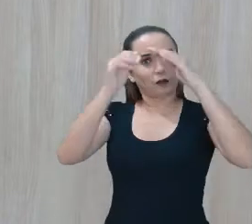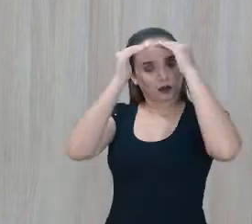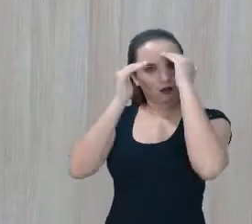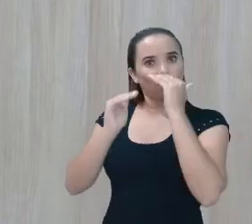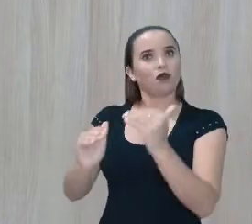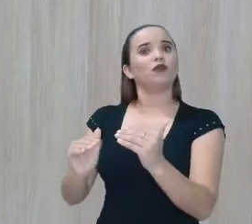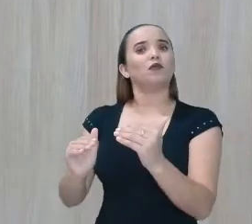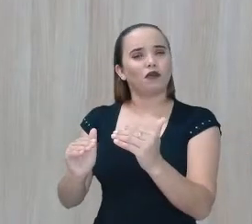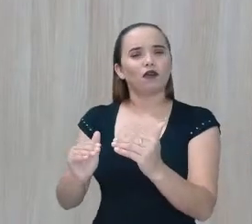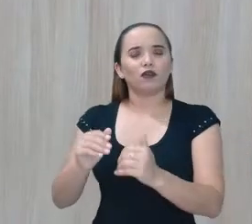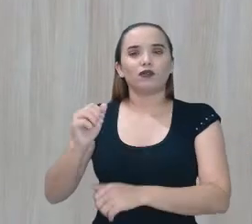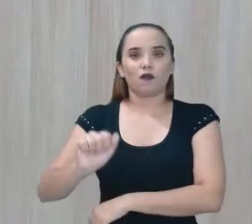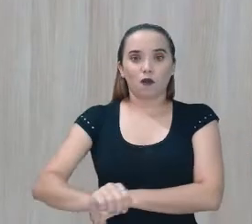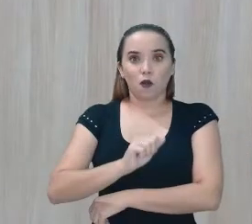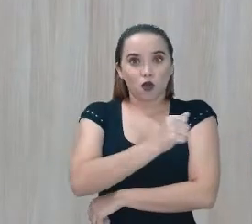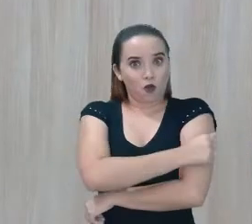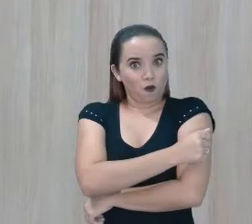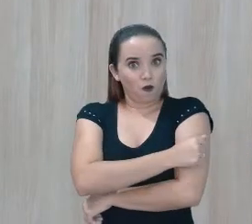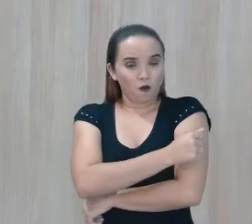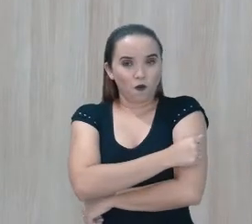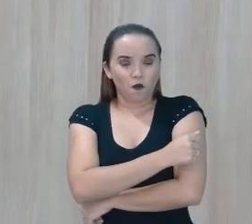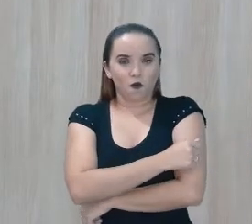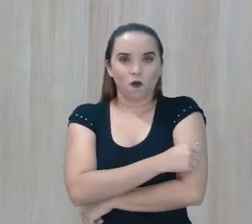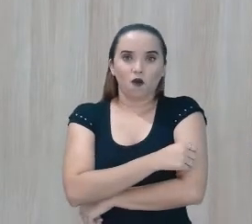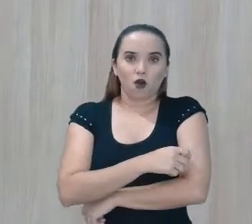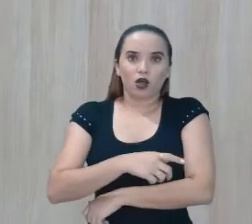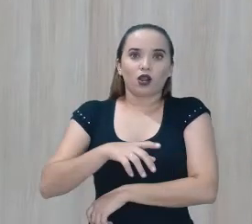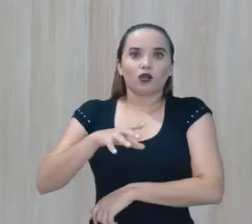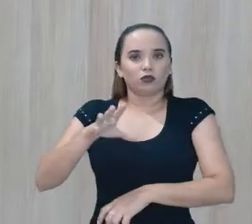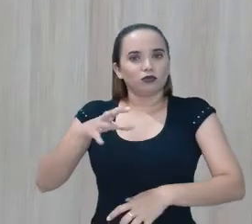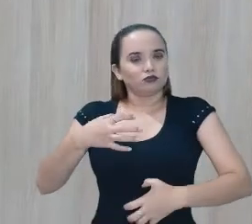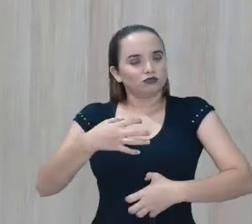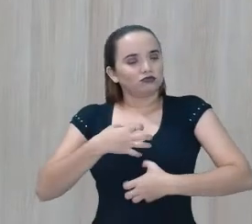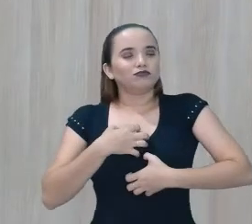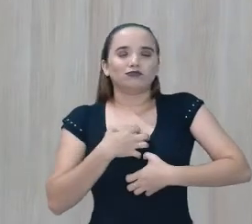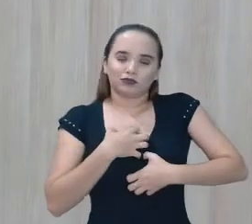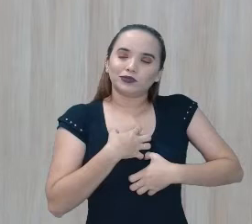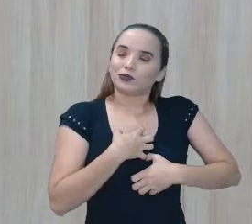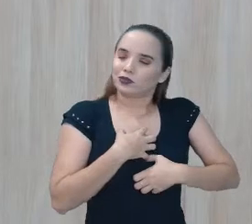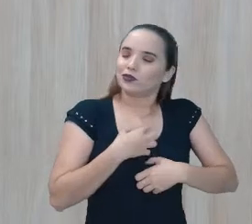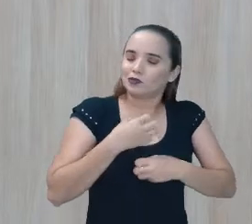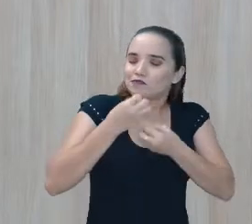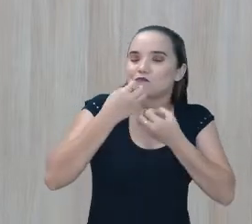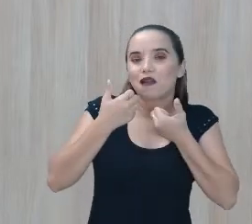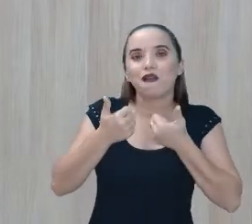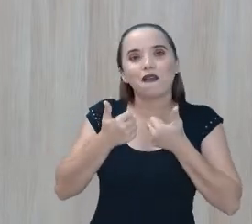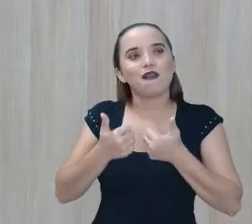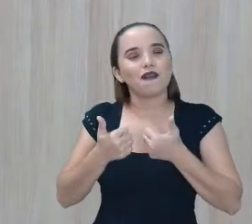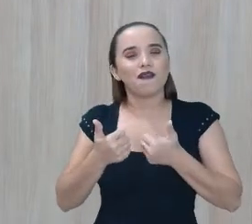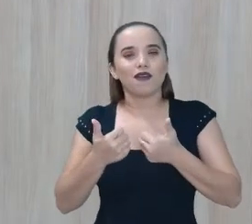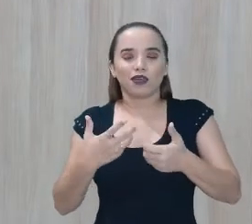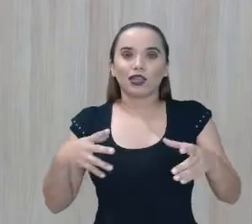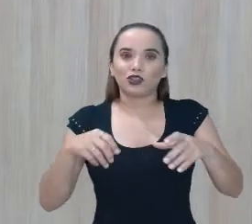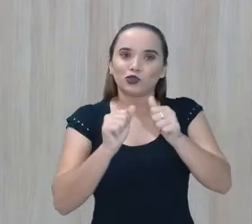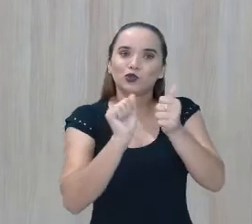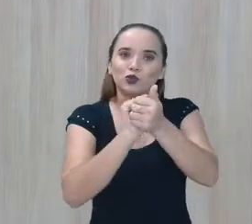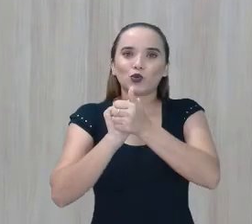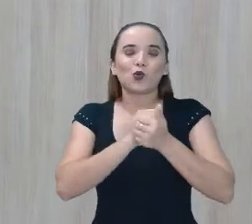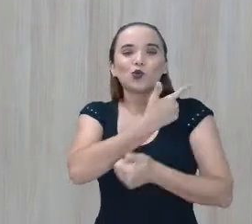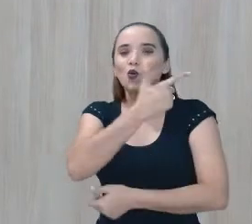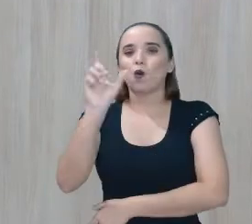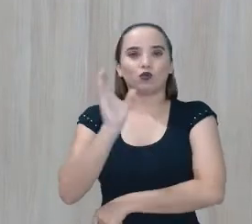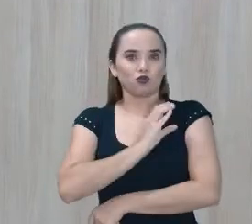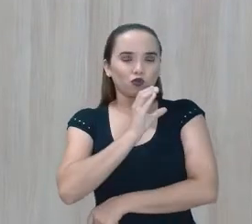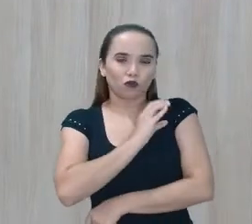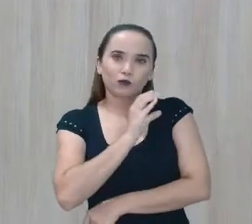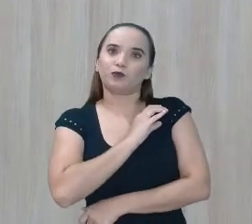E esse aluno, ele começa a sentir muito bem nessa sala de aula, com os colegas que acreditam, os